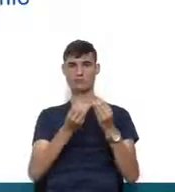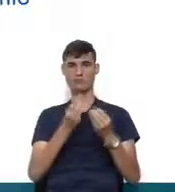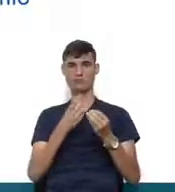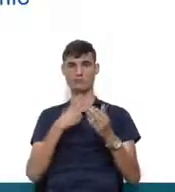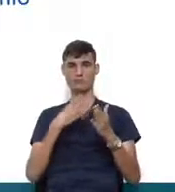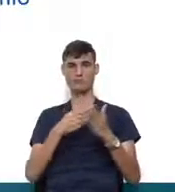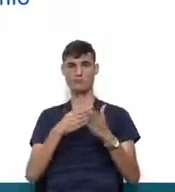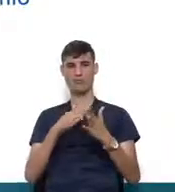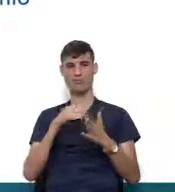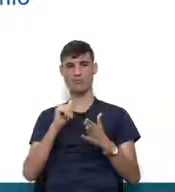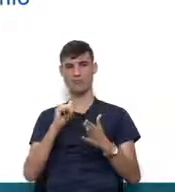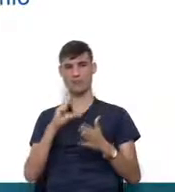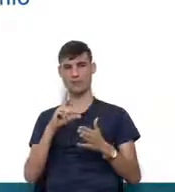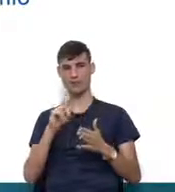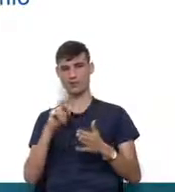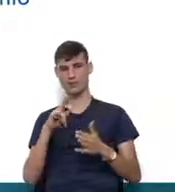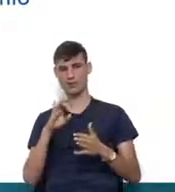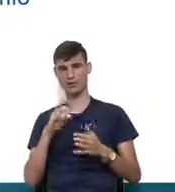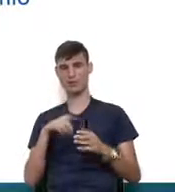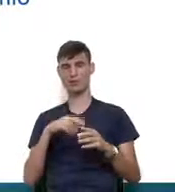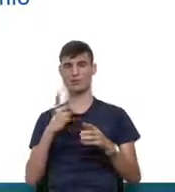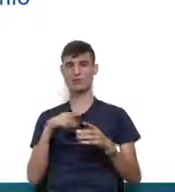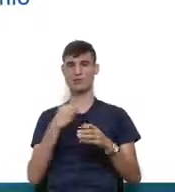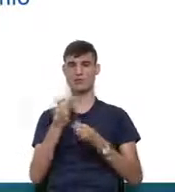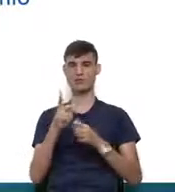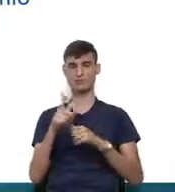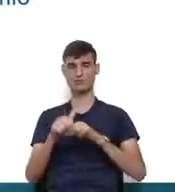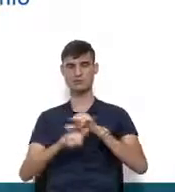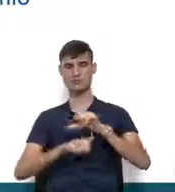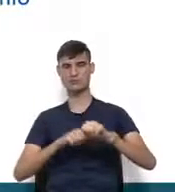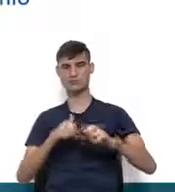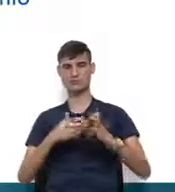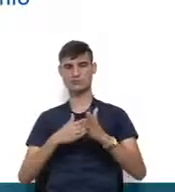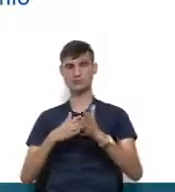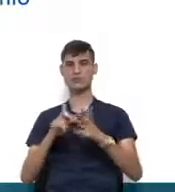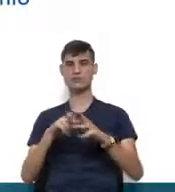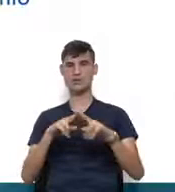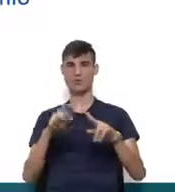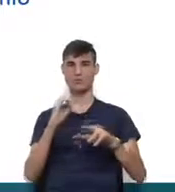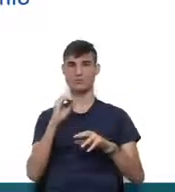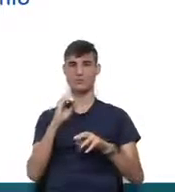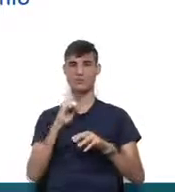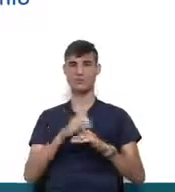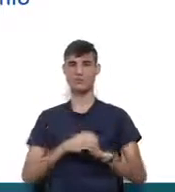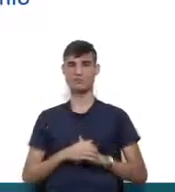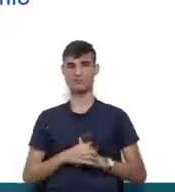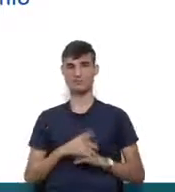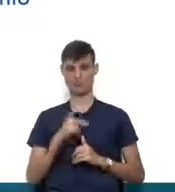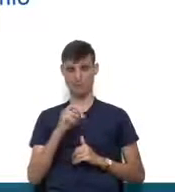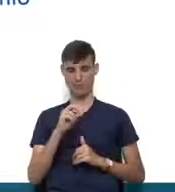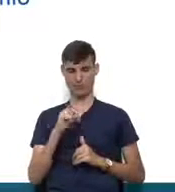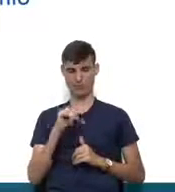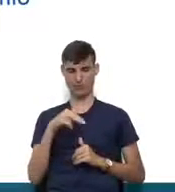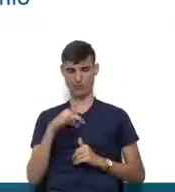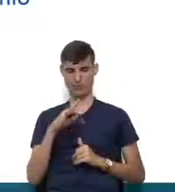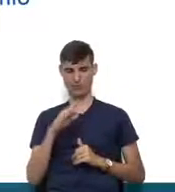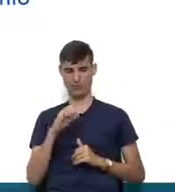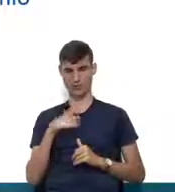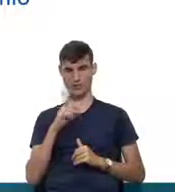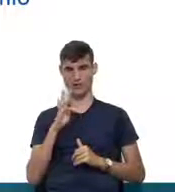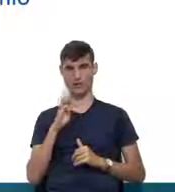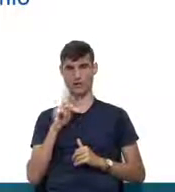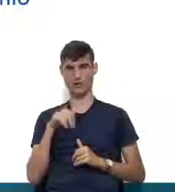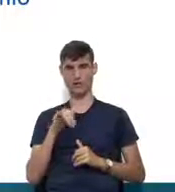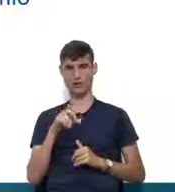da série de Maclaurin, que é como nós estamos substituindo no lugar do ponto igual a 0. O polinômio de Taylor em